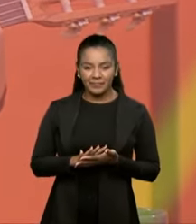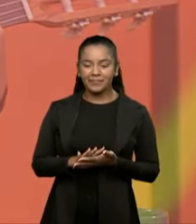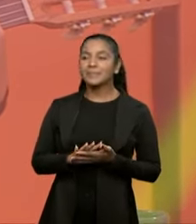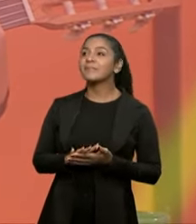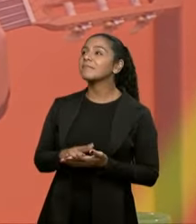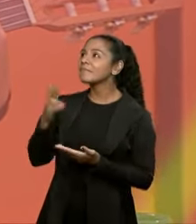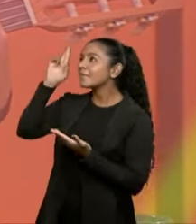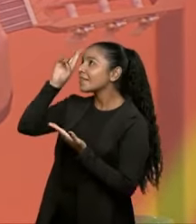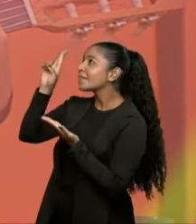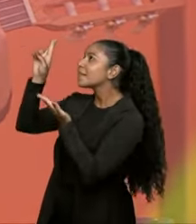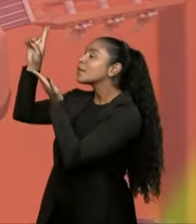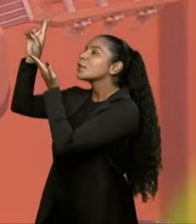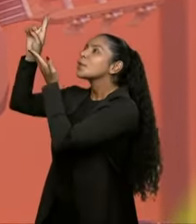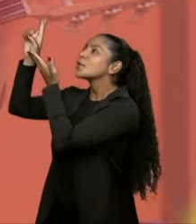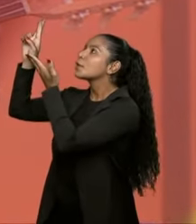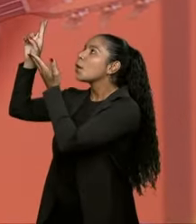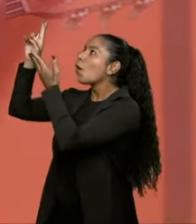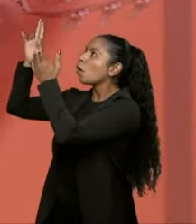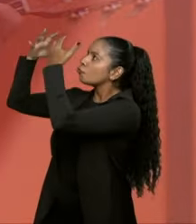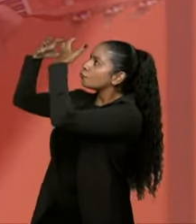Senhora das chuvas de junho,